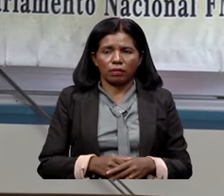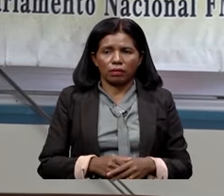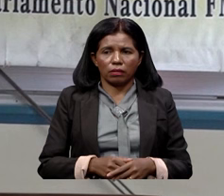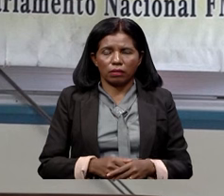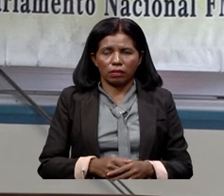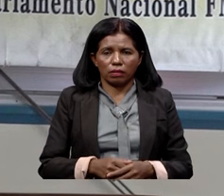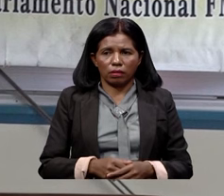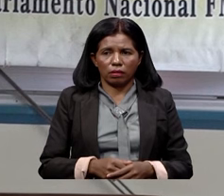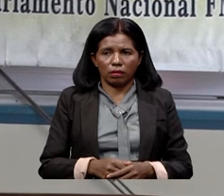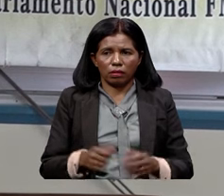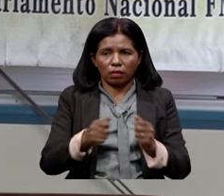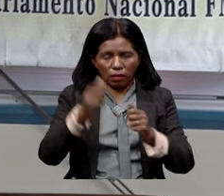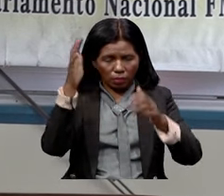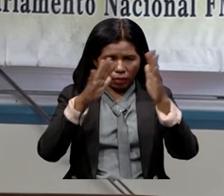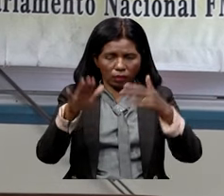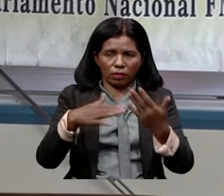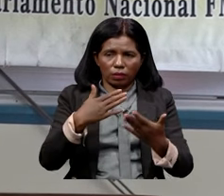que o problema aqui, né?